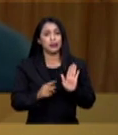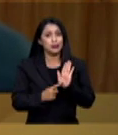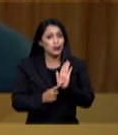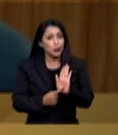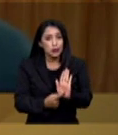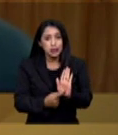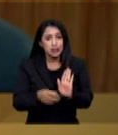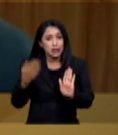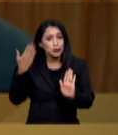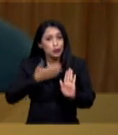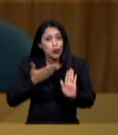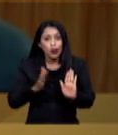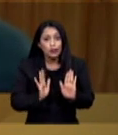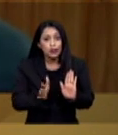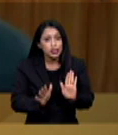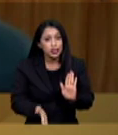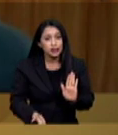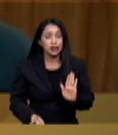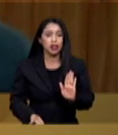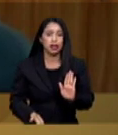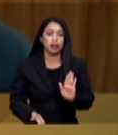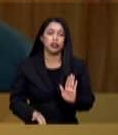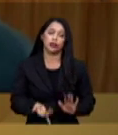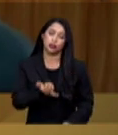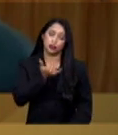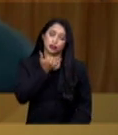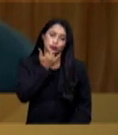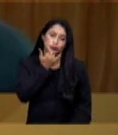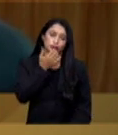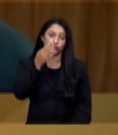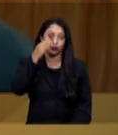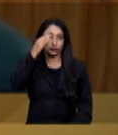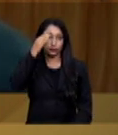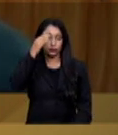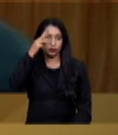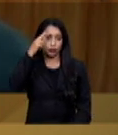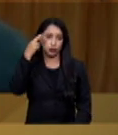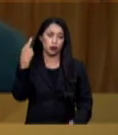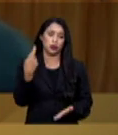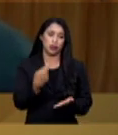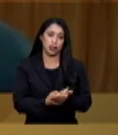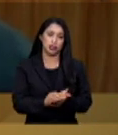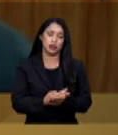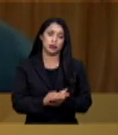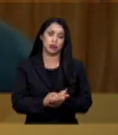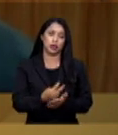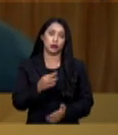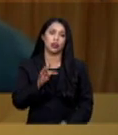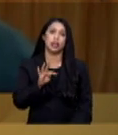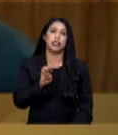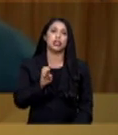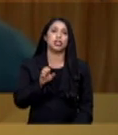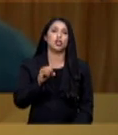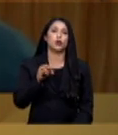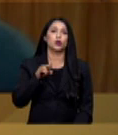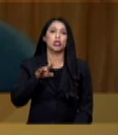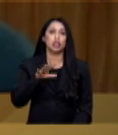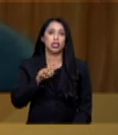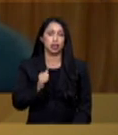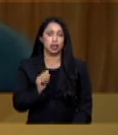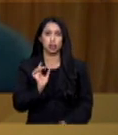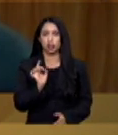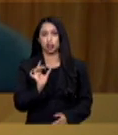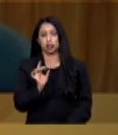né? E como vou ficar, com todo respeito, né, com uma concepção teórica que, na verdade,